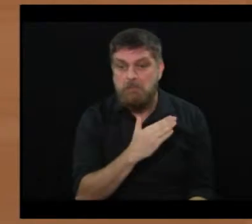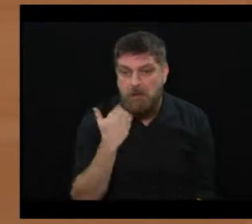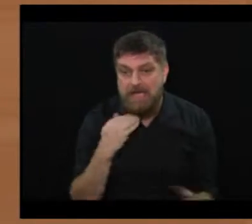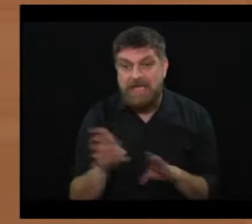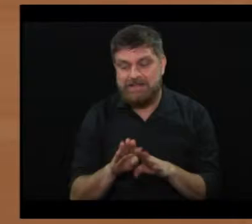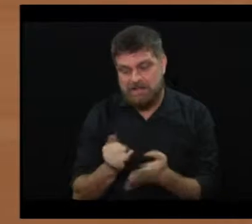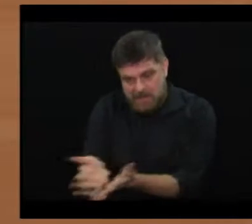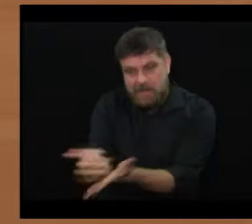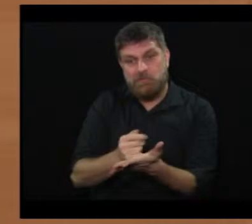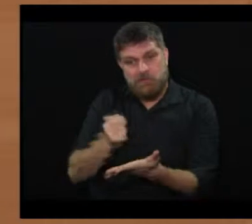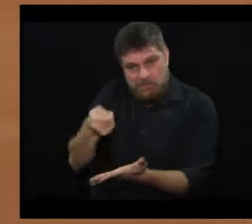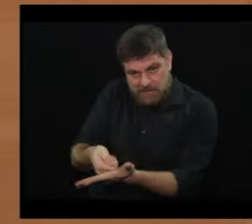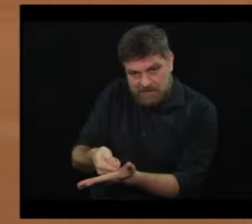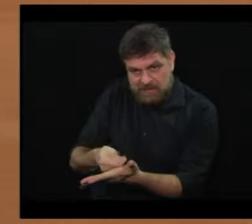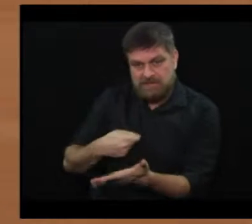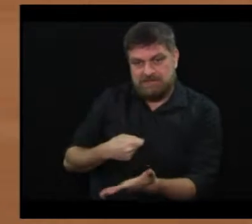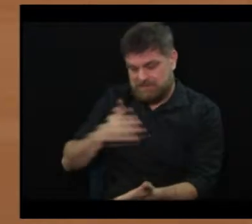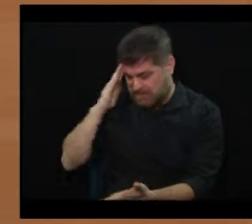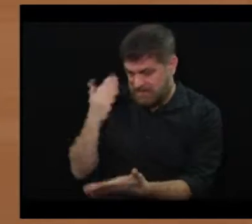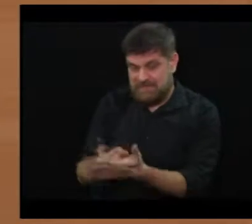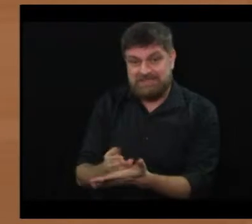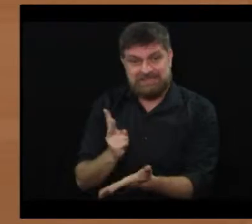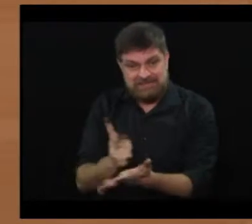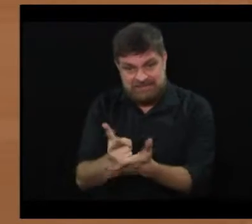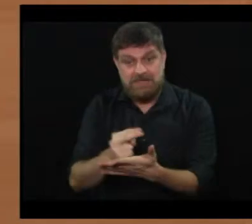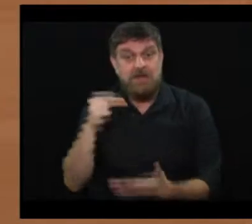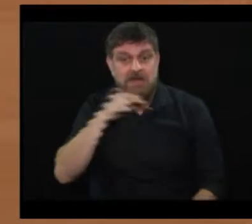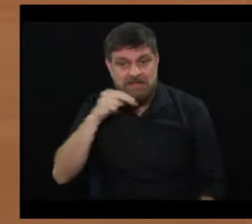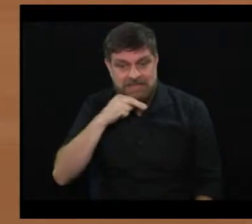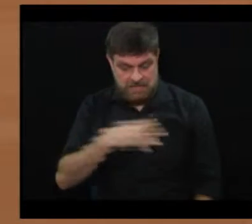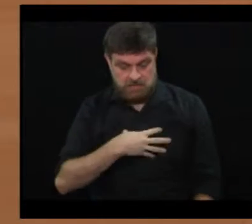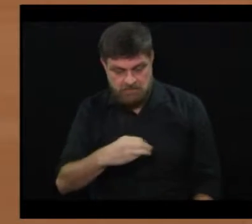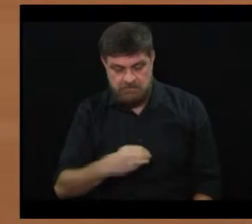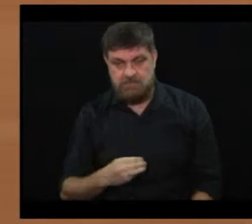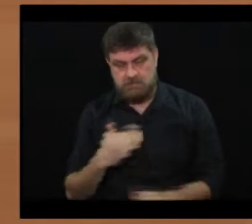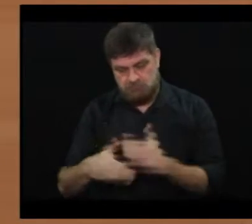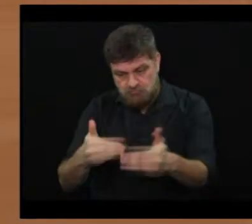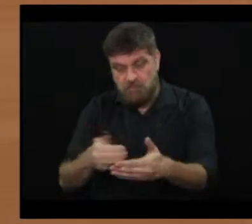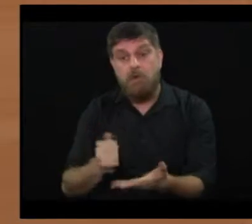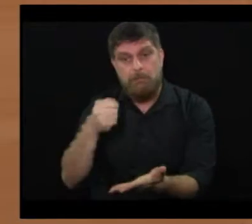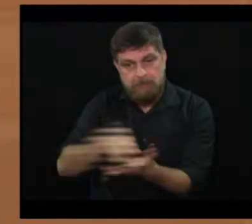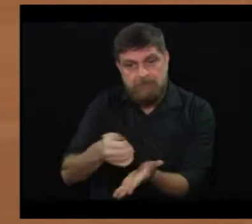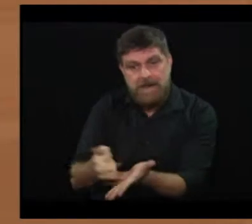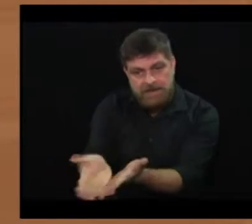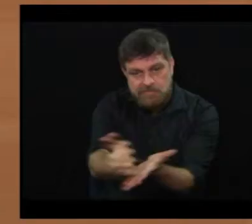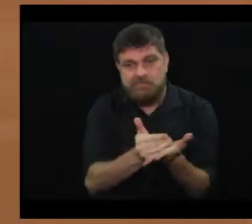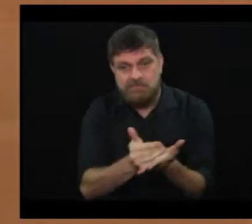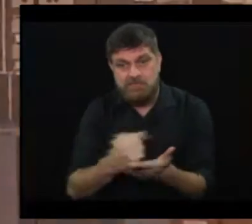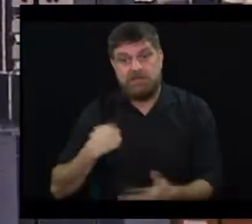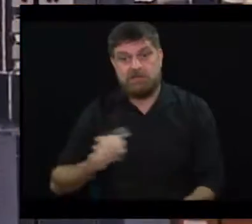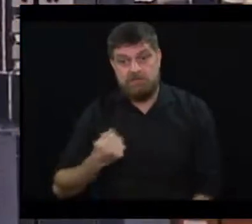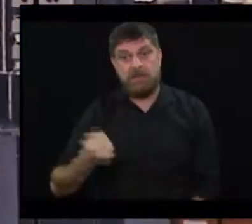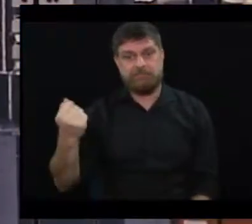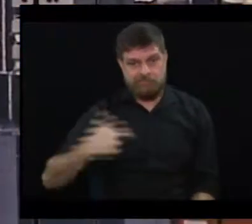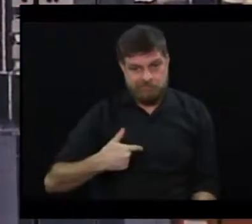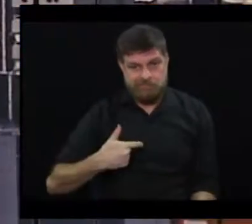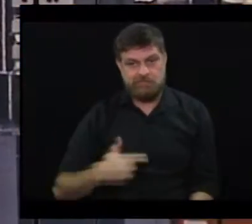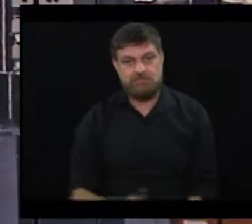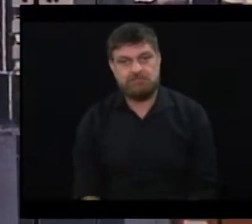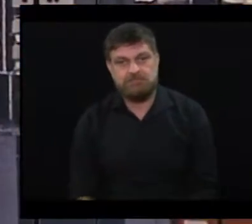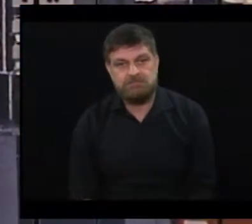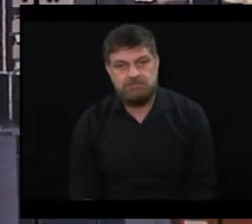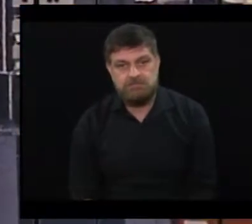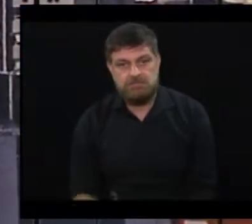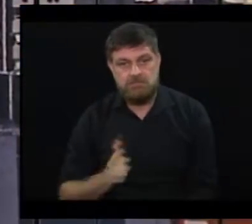pode ter certeza absoluta que filhos e netos vão pagar e vão pagar, se não fizer reforma previdenciária, mais do que a gente. Com